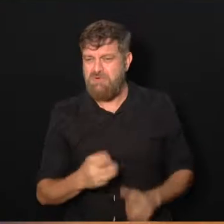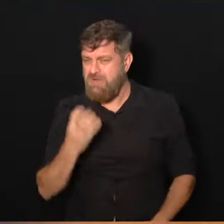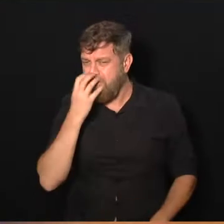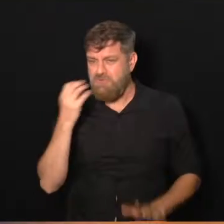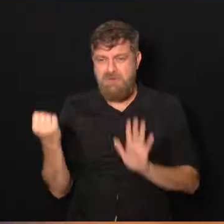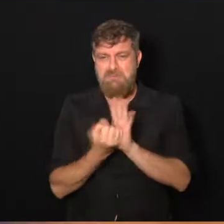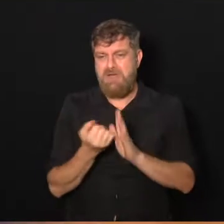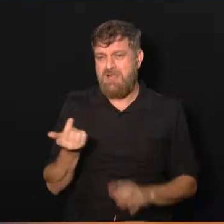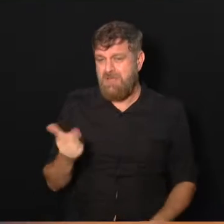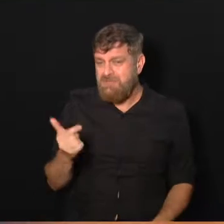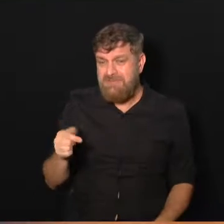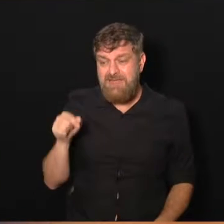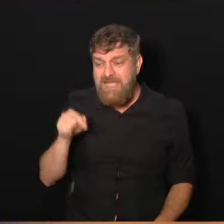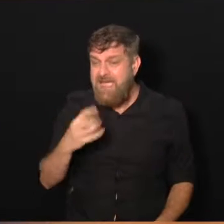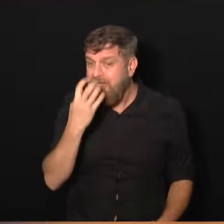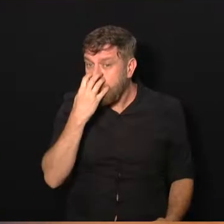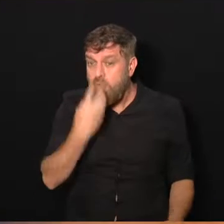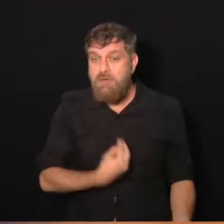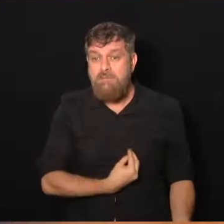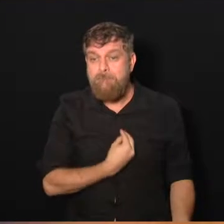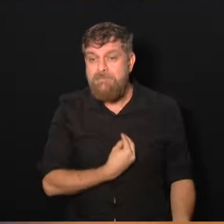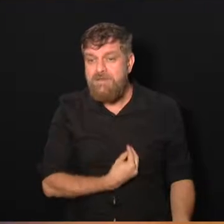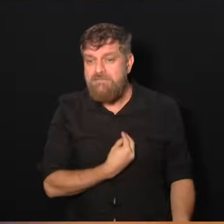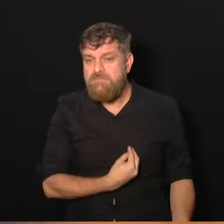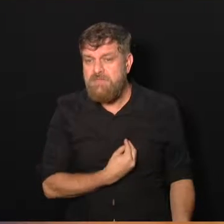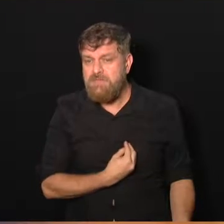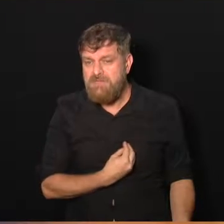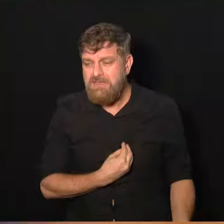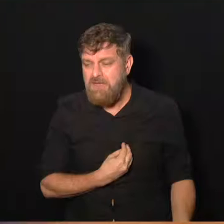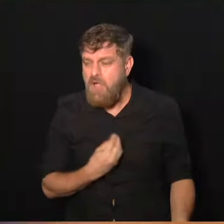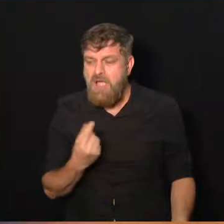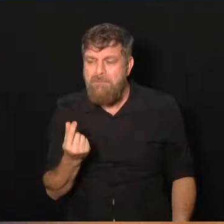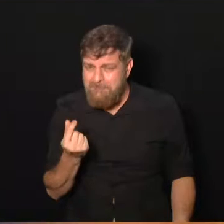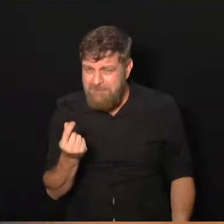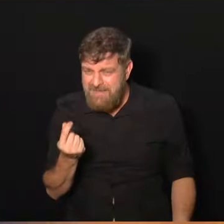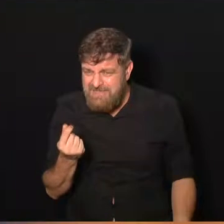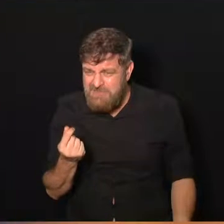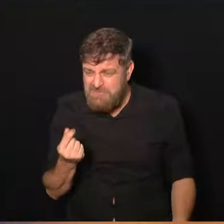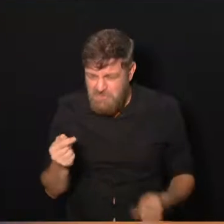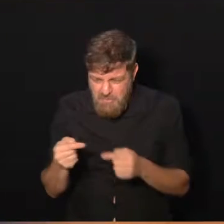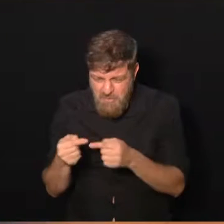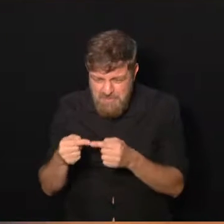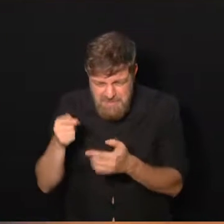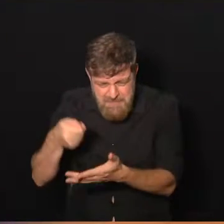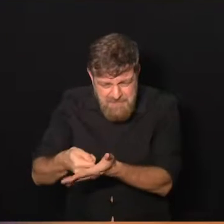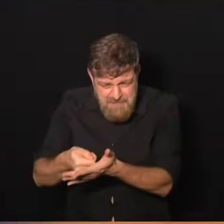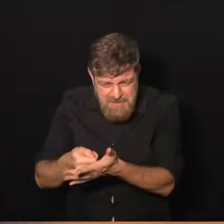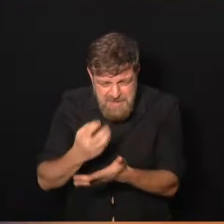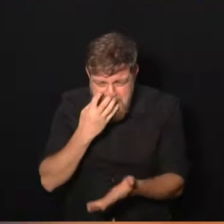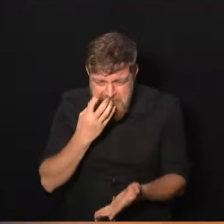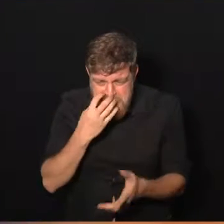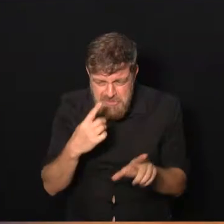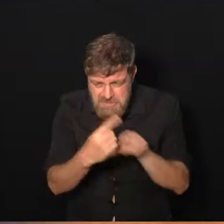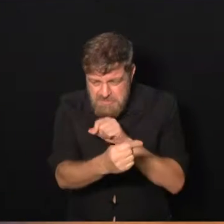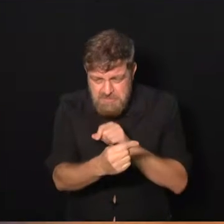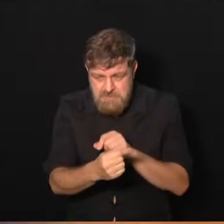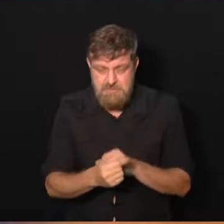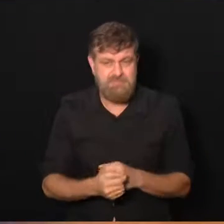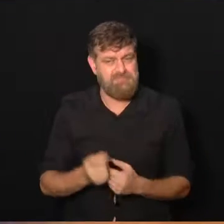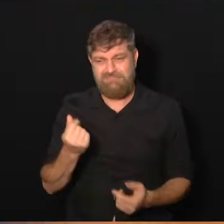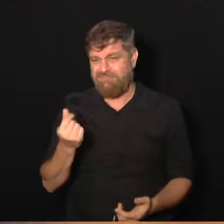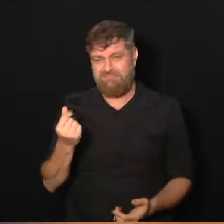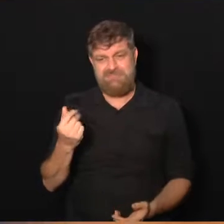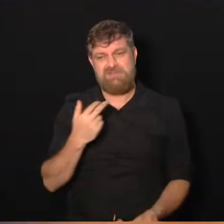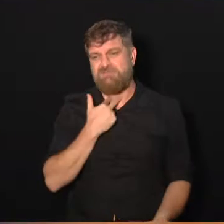vivo, né? É uma vida, até que qual o preço de uma vida, qual o preço de um cachorro, de um animal que a gente tem de estimação.